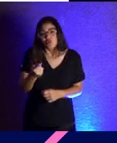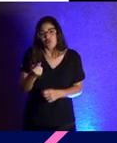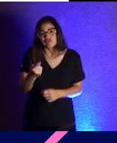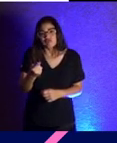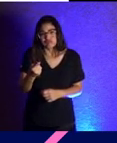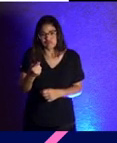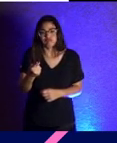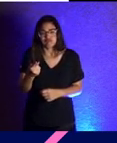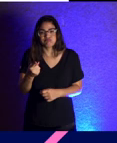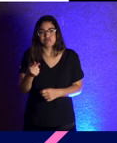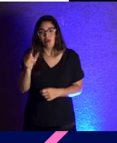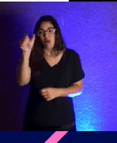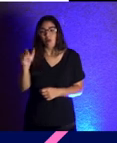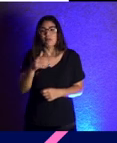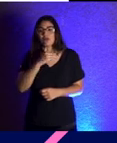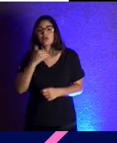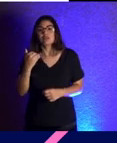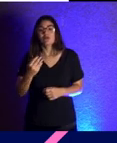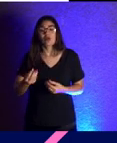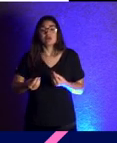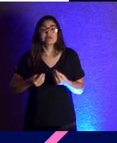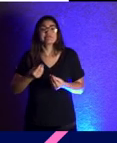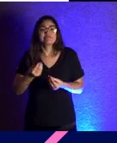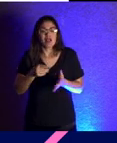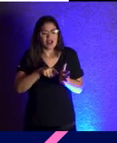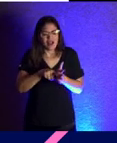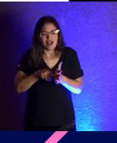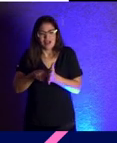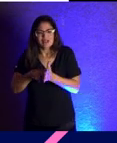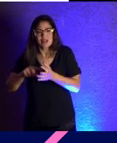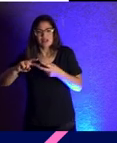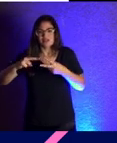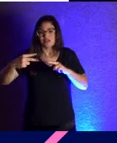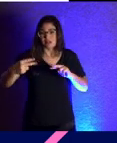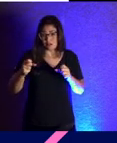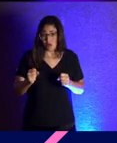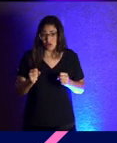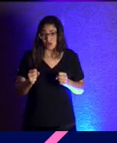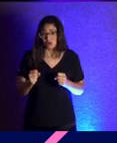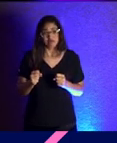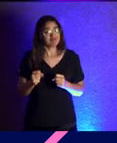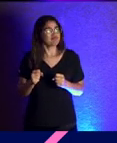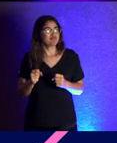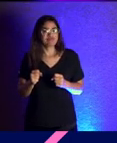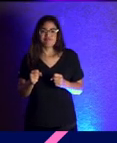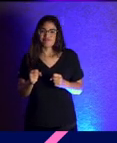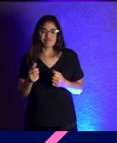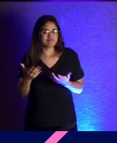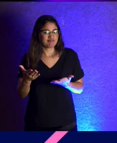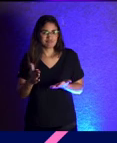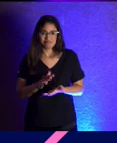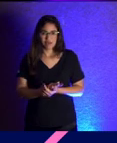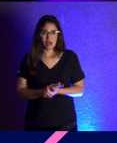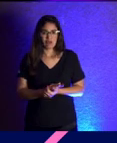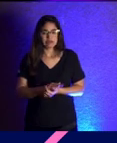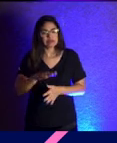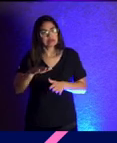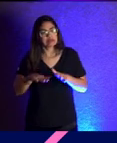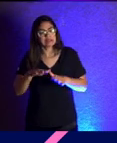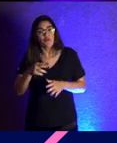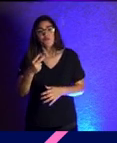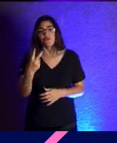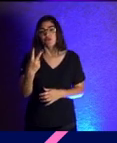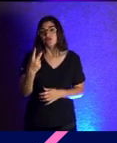de regiões, claro que nem todos eles podem passar para análise de DNA, mas é mais que pode. Então, você tinha um passivo de 21 mil que